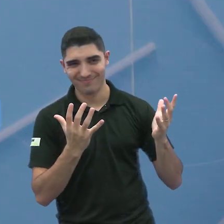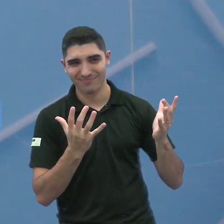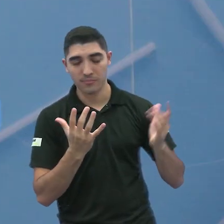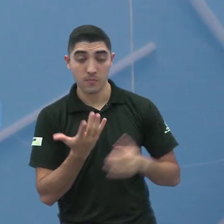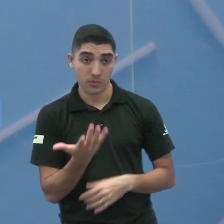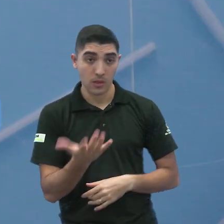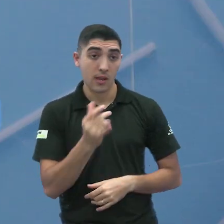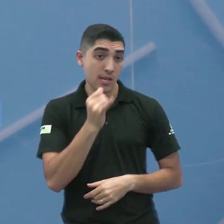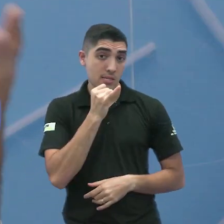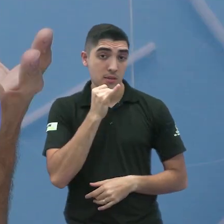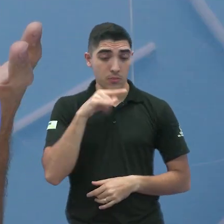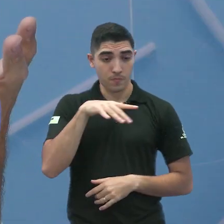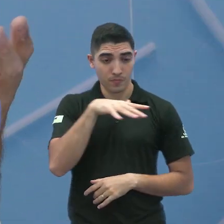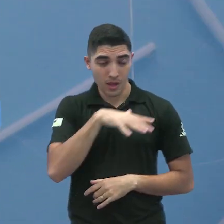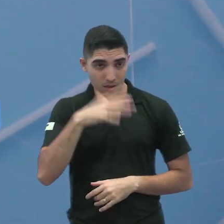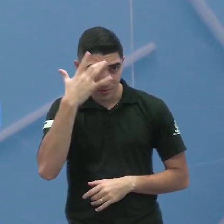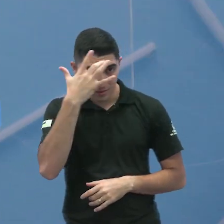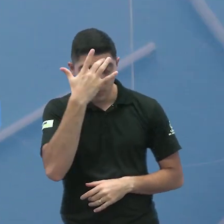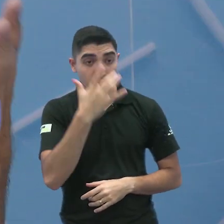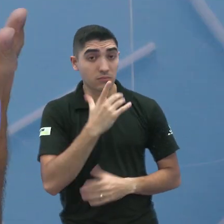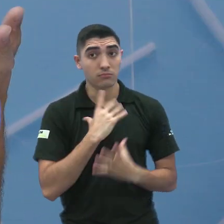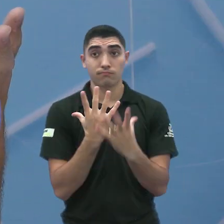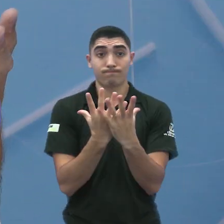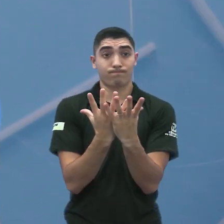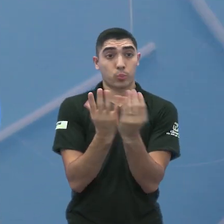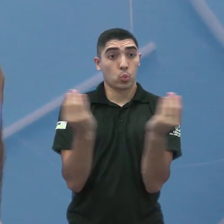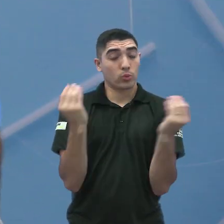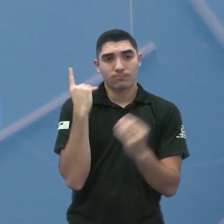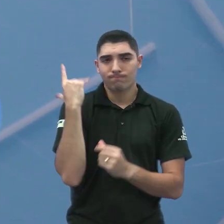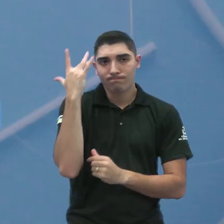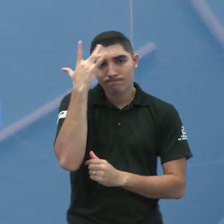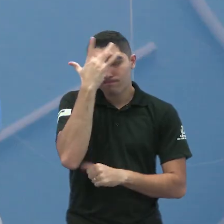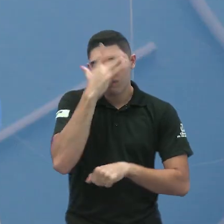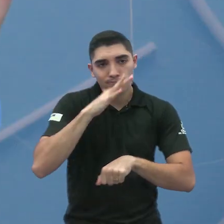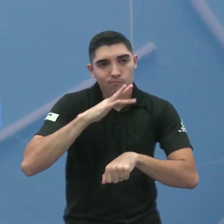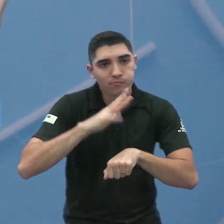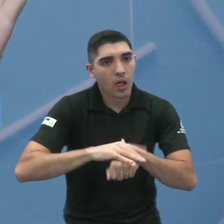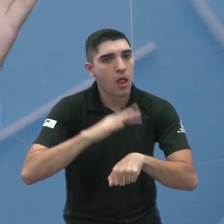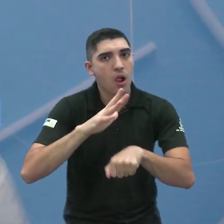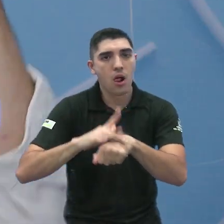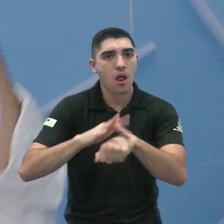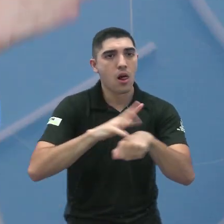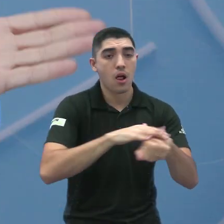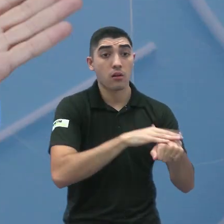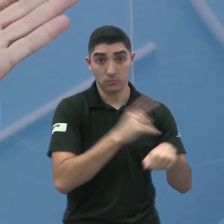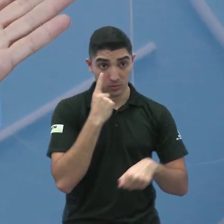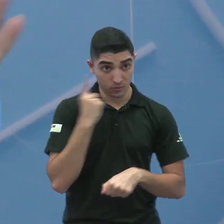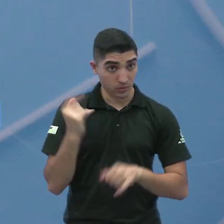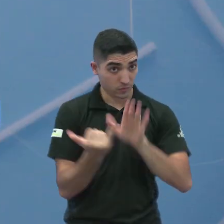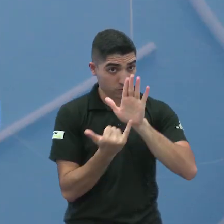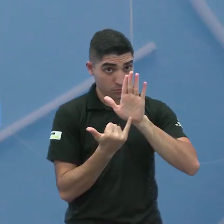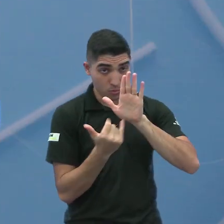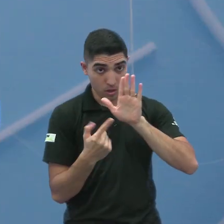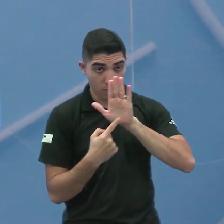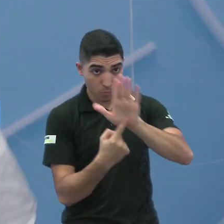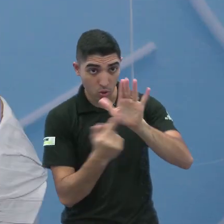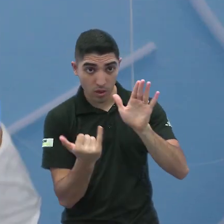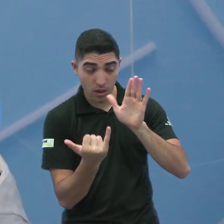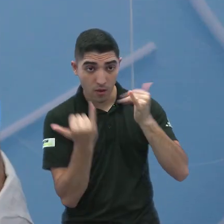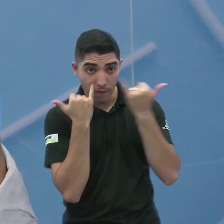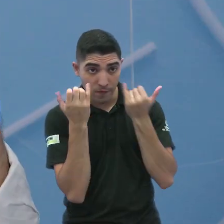sobrecarga do setor de saúde mental. As pessoas estão adoecendo em saúde mental muito mais. Esses dados provam isso, tanto que o